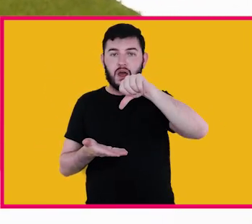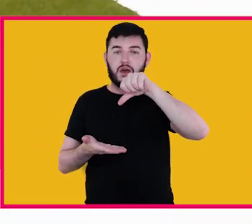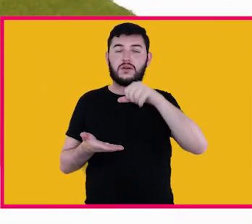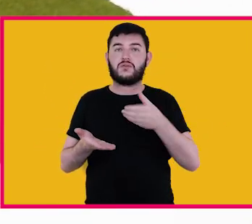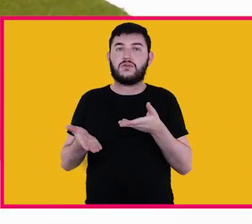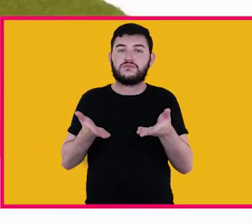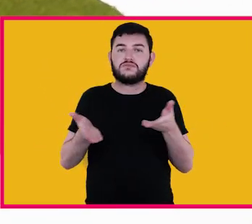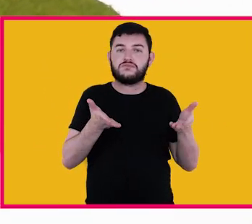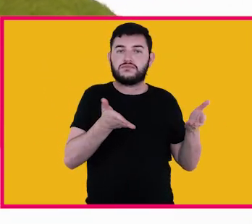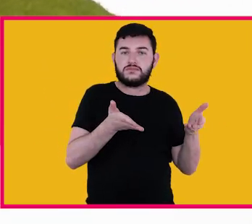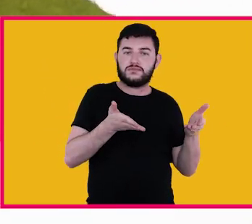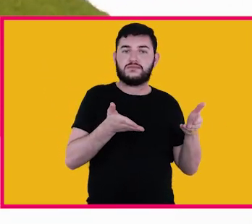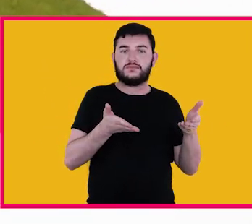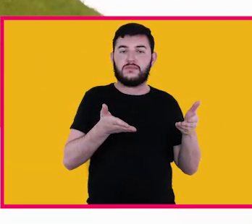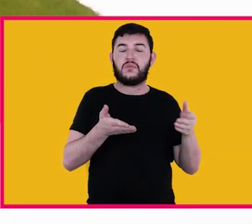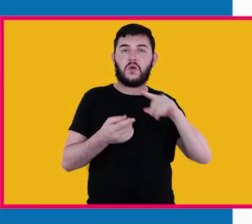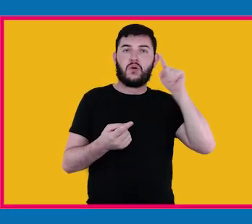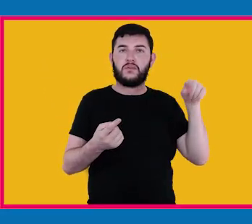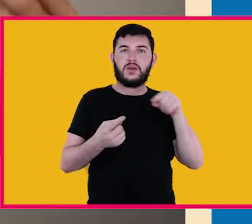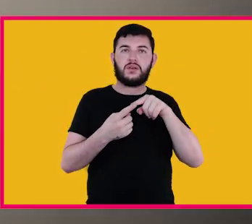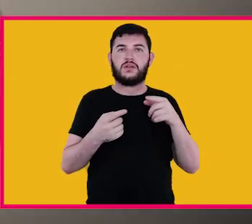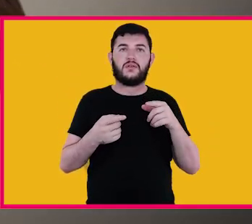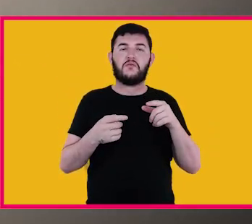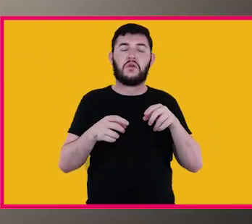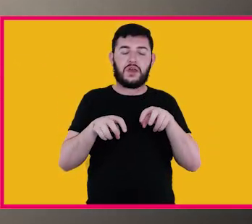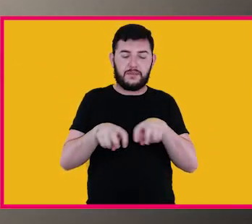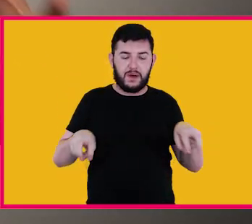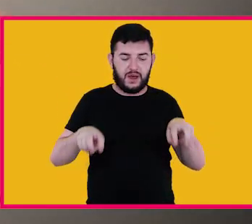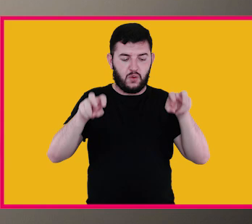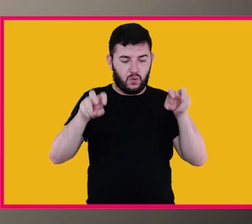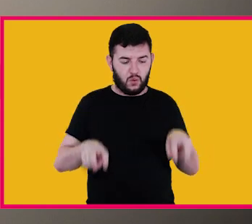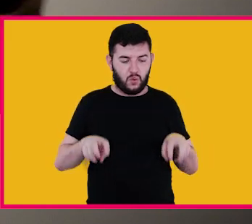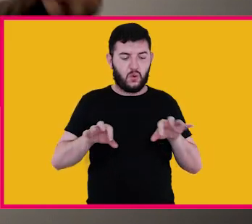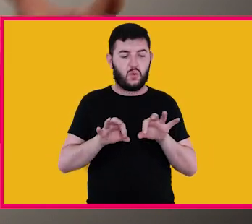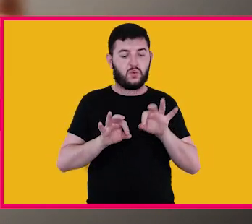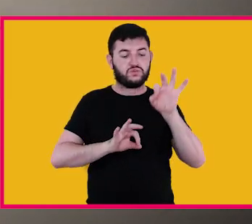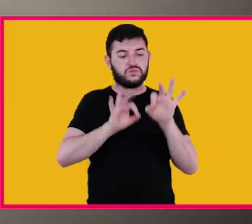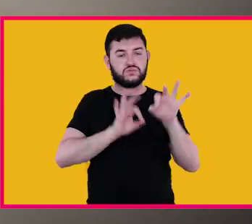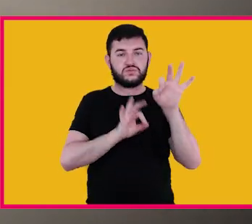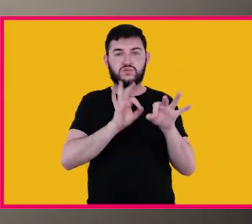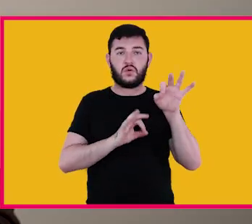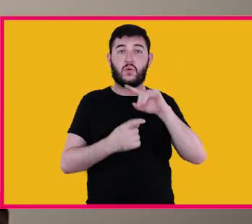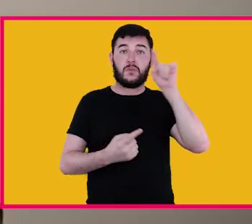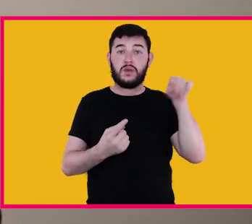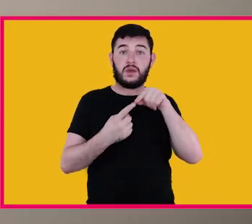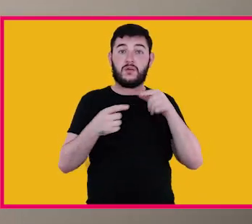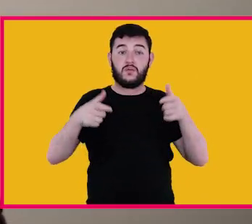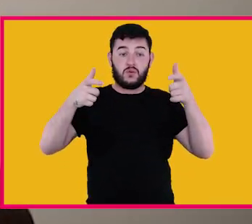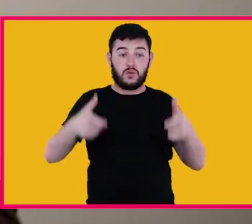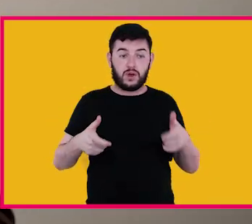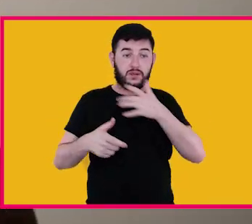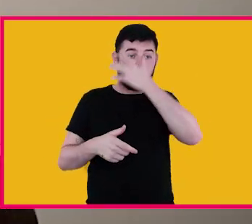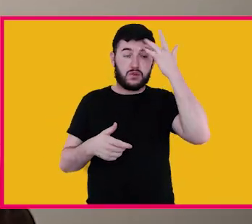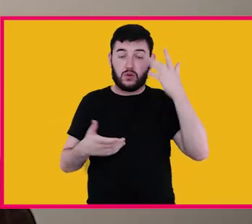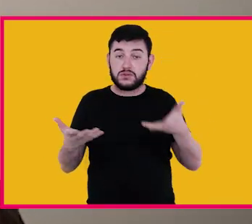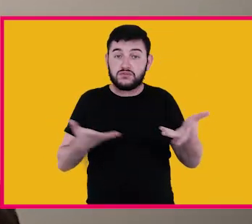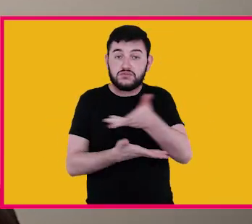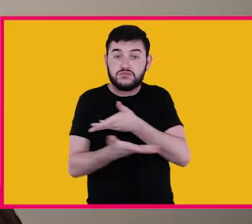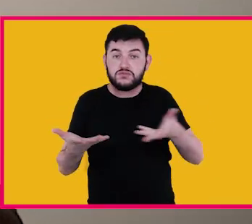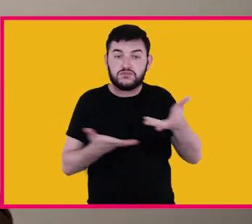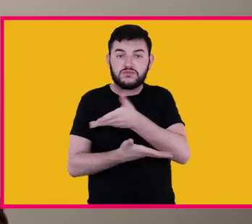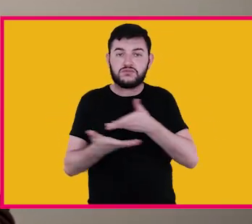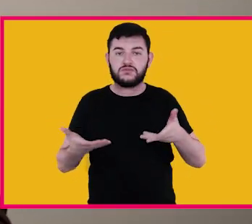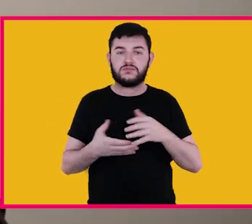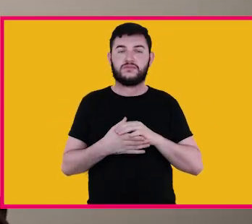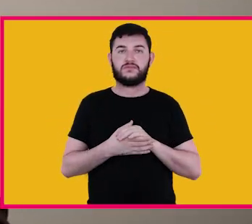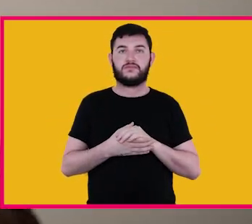foram aproveitadas para incorporar elementos de praça, como bancos, enfim, para propiciar uma ambiência também de convivência. O quarto conjunto de módulos é